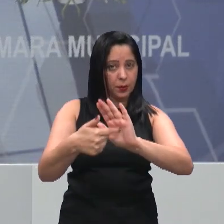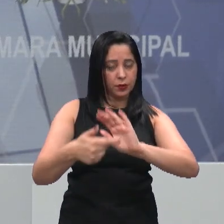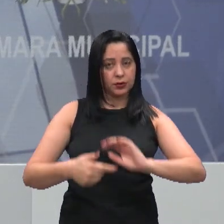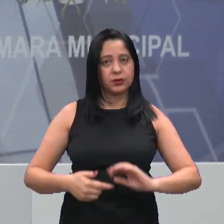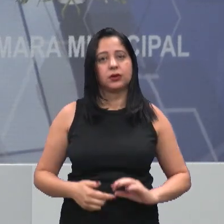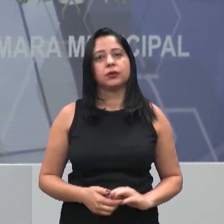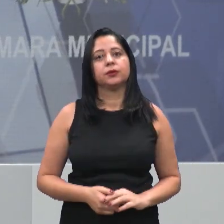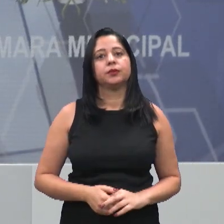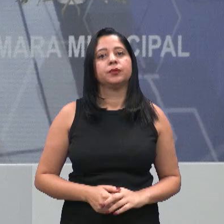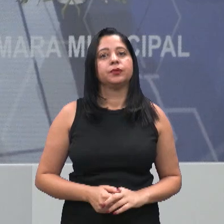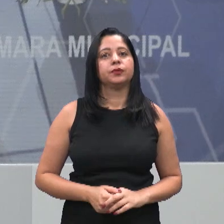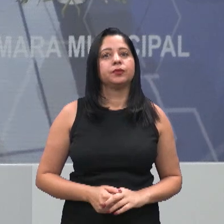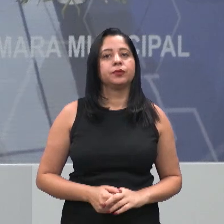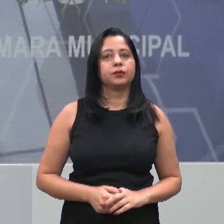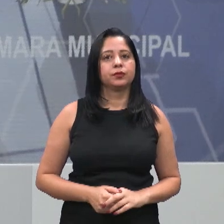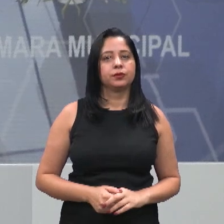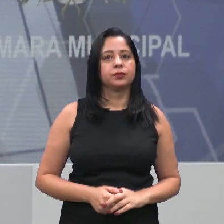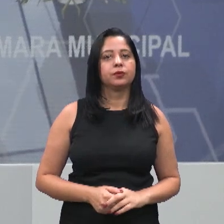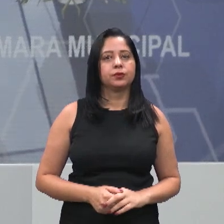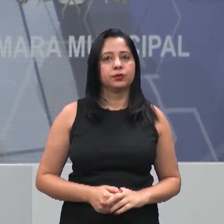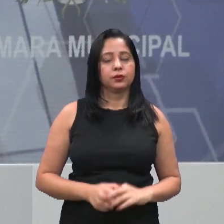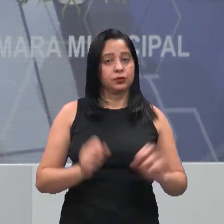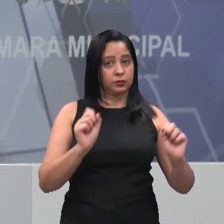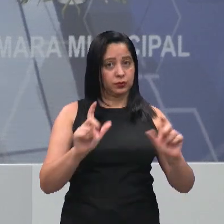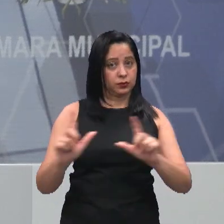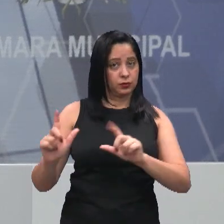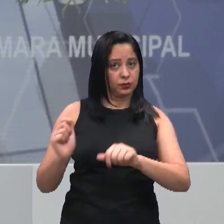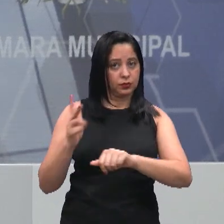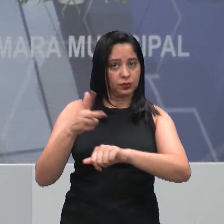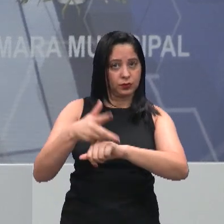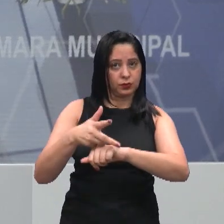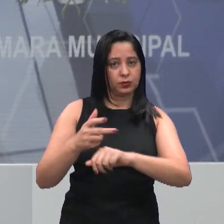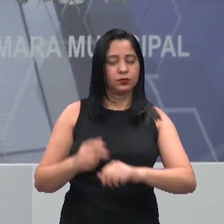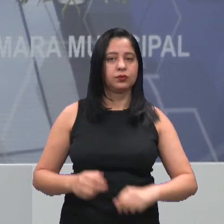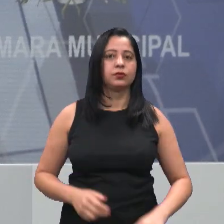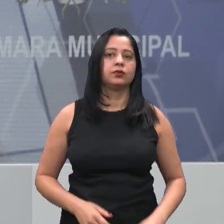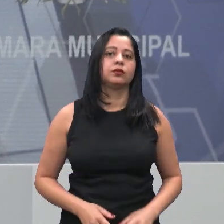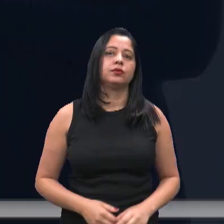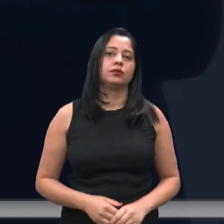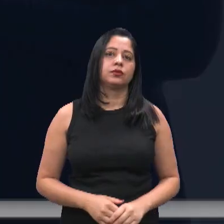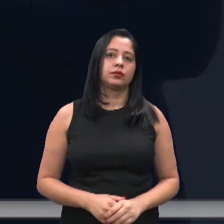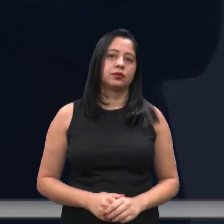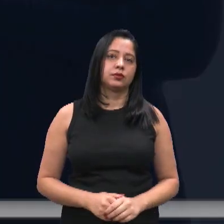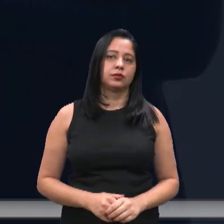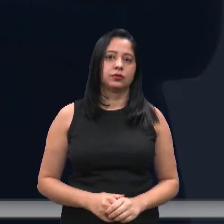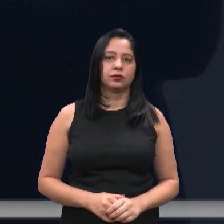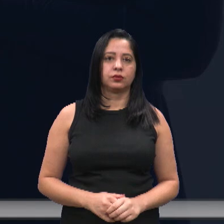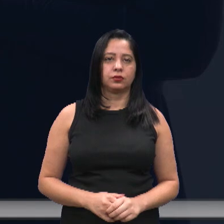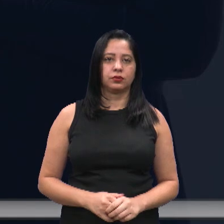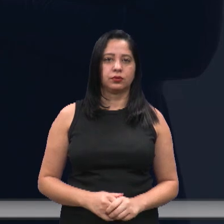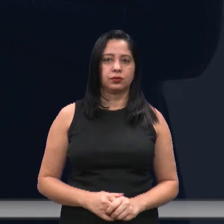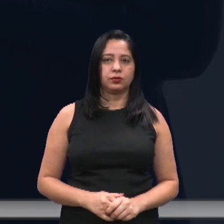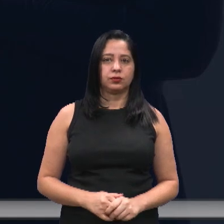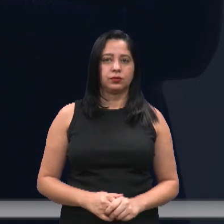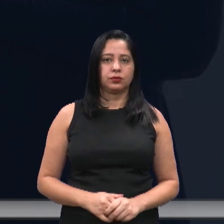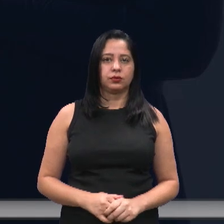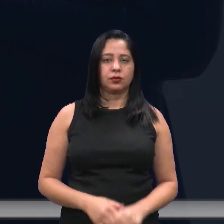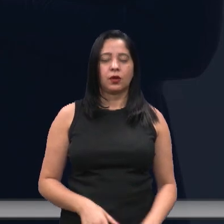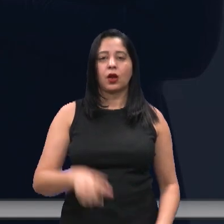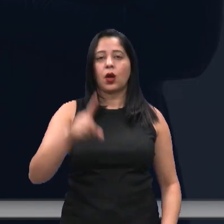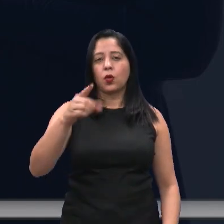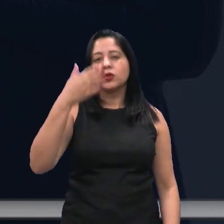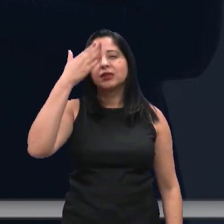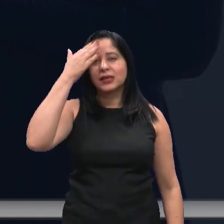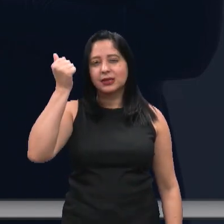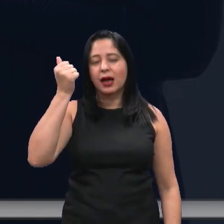favor, para que a gente... Dá para passar o vídeo aqui? Dá. Podia apagar a luz aqui, porque ele é um pouco escuro. Você sabe o que é perder um